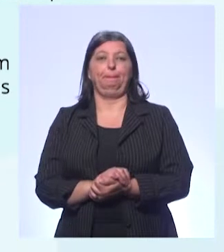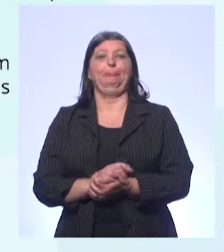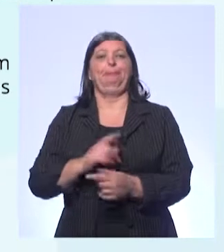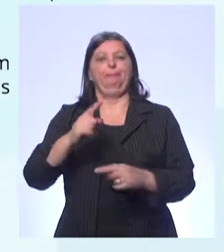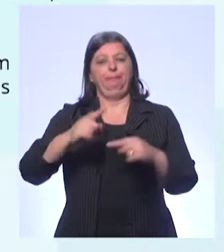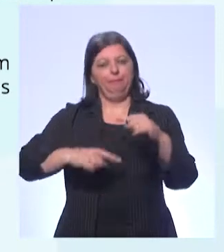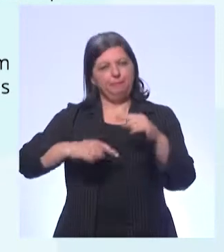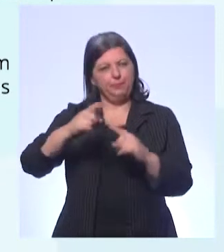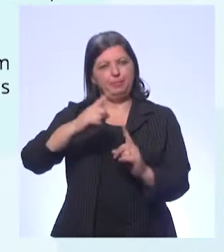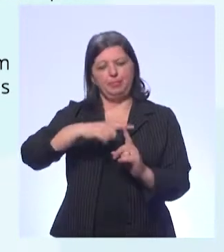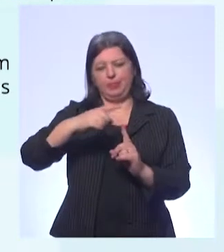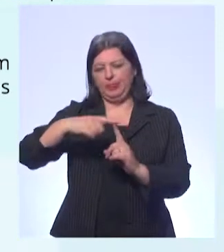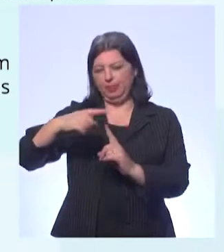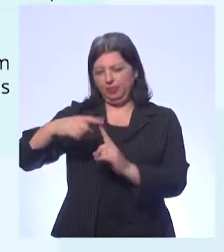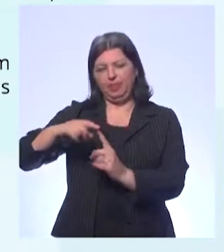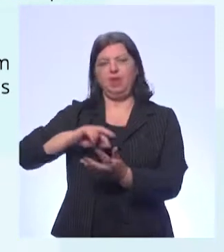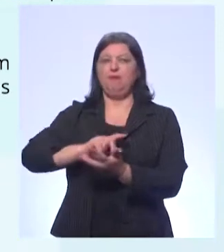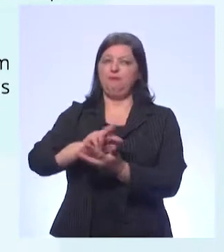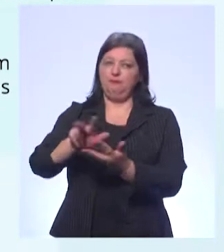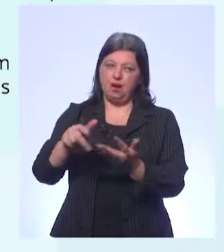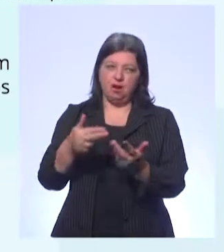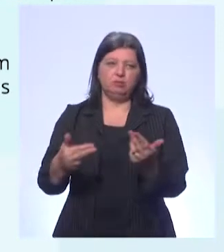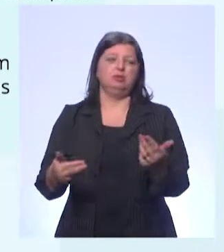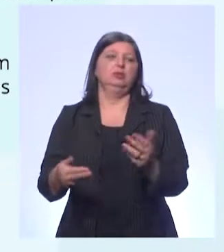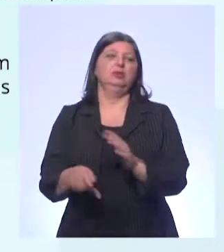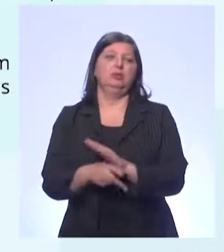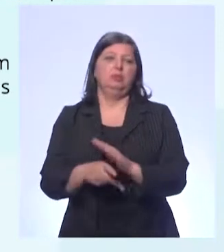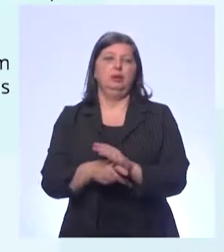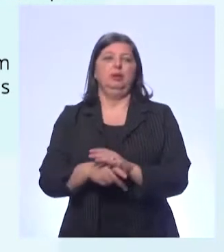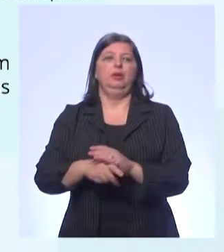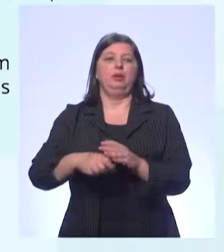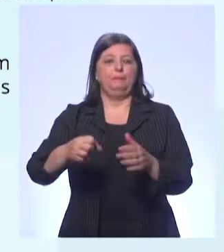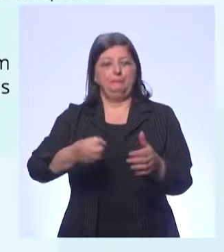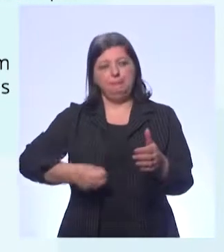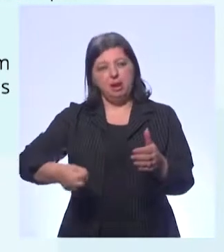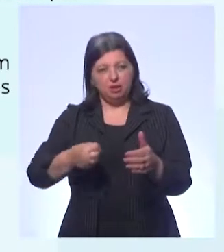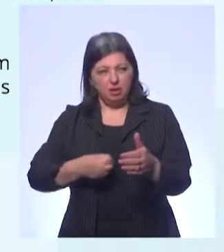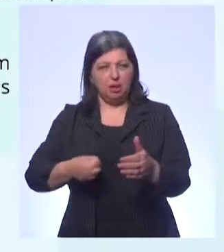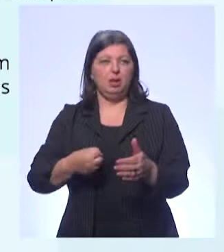ferramenta, utensílios, panelas tem aí também.